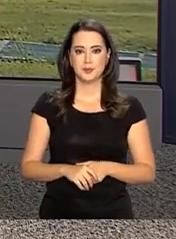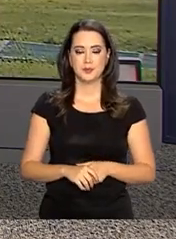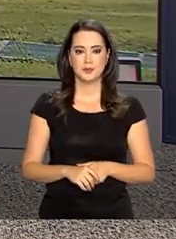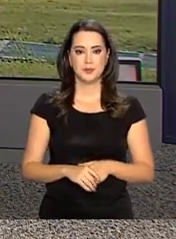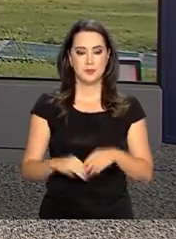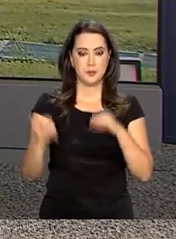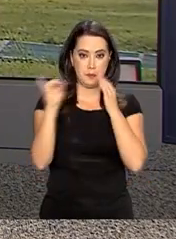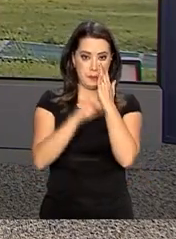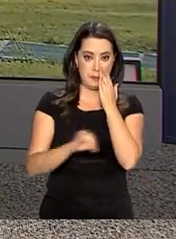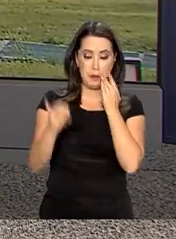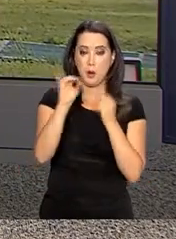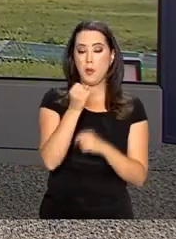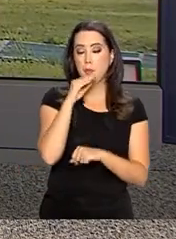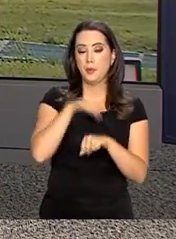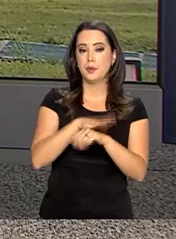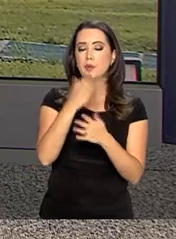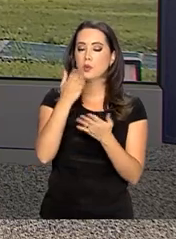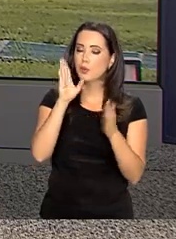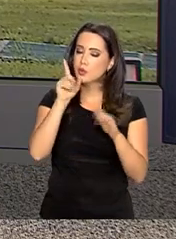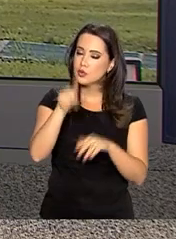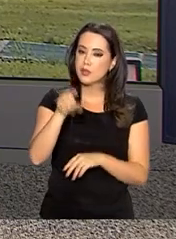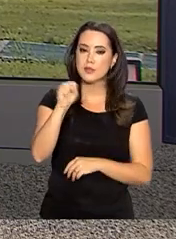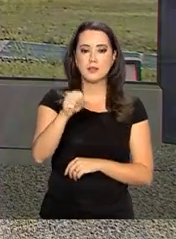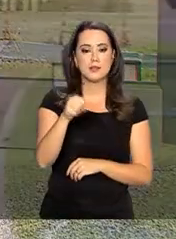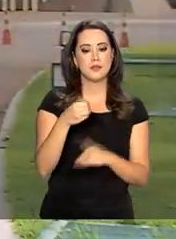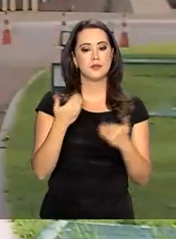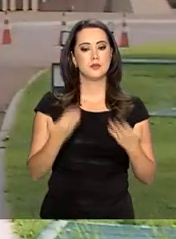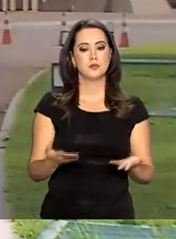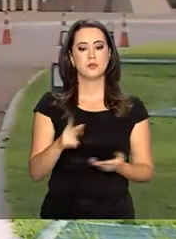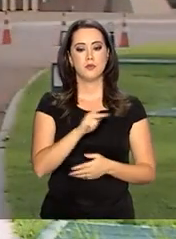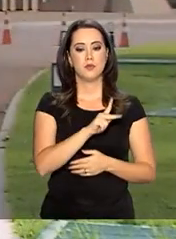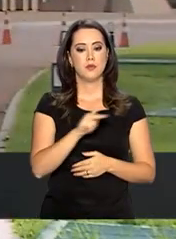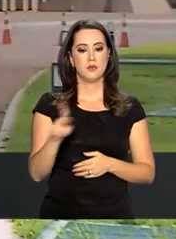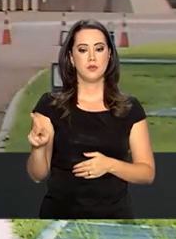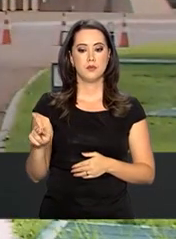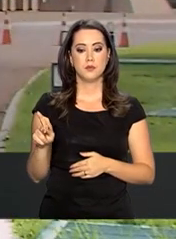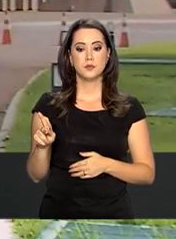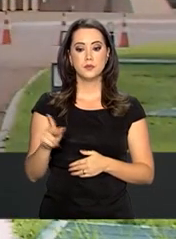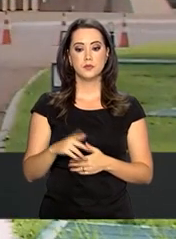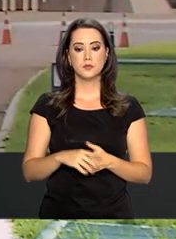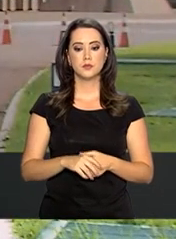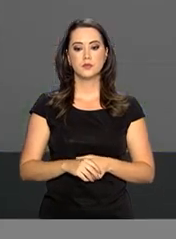Oi, Alessandra, boa noite. É isso mesmo, exatamente isso. O presidente eleito